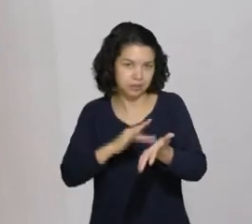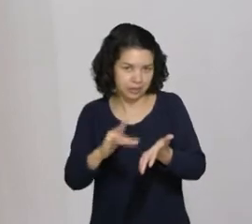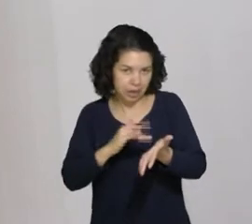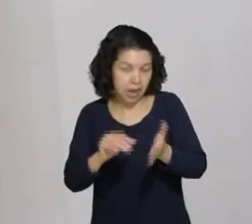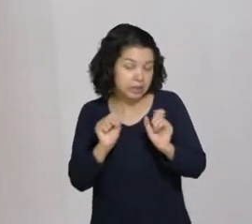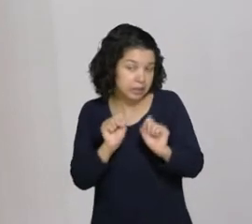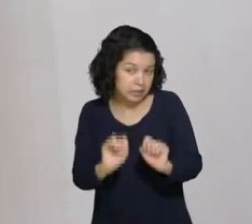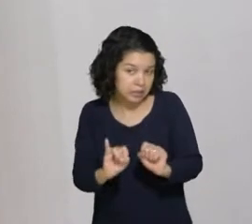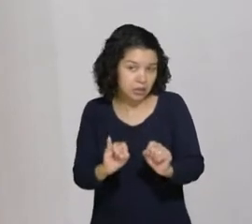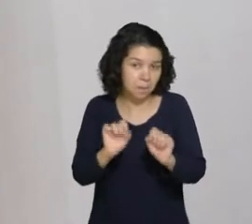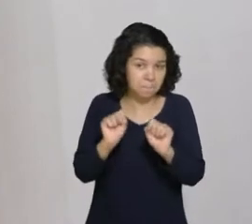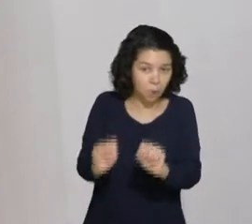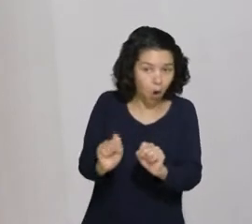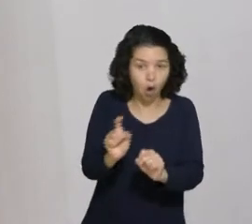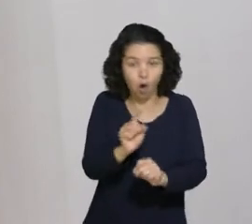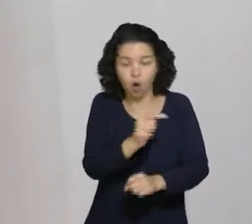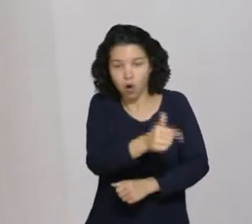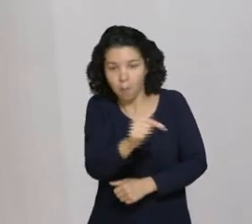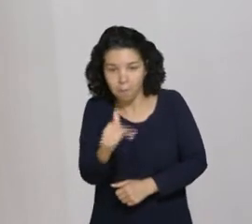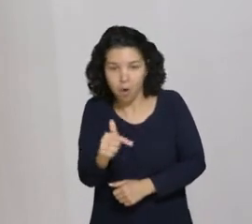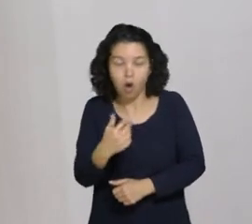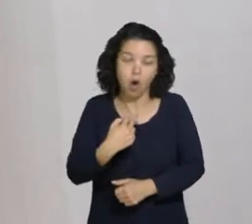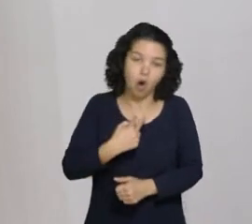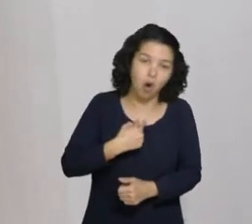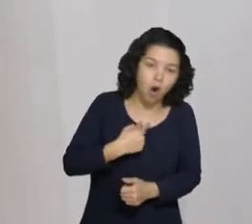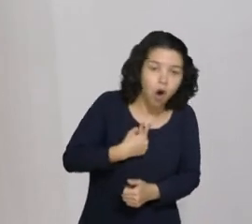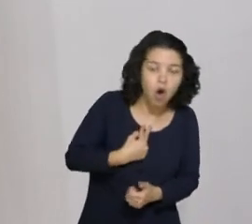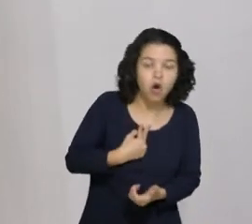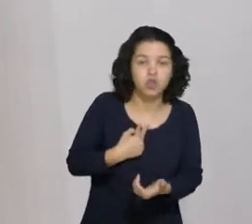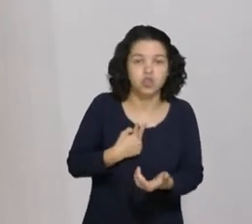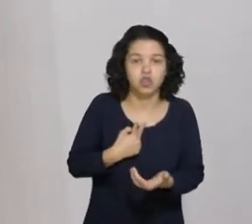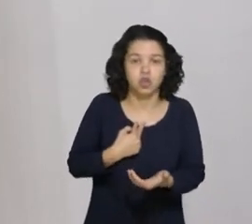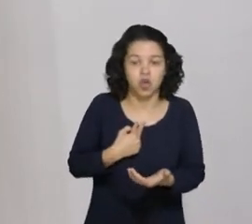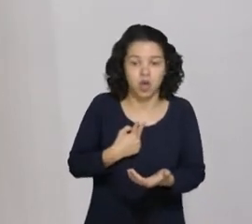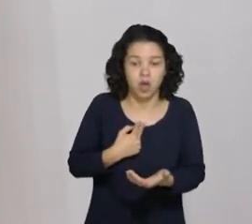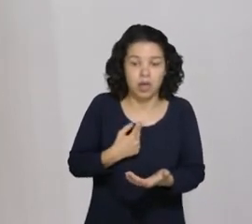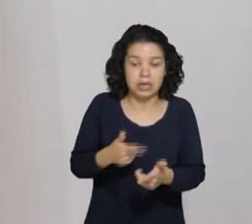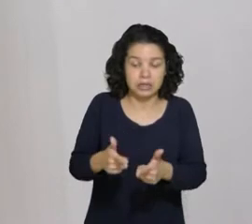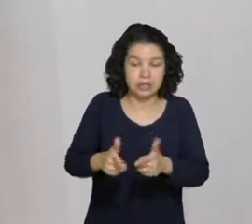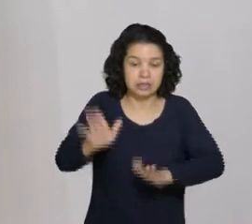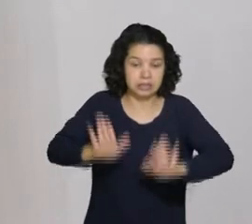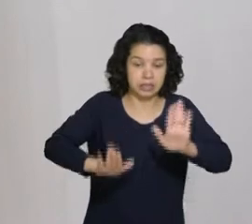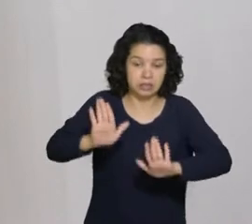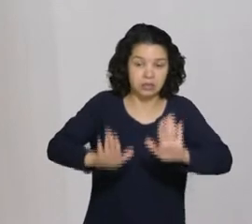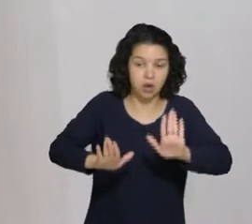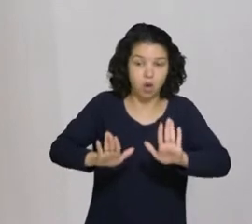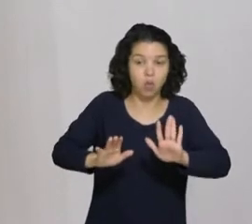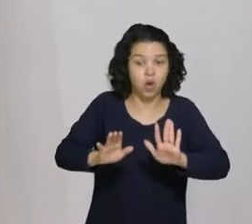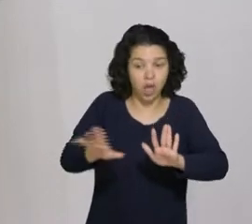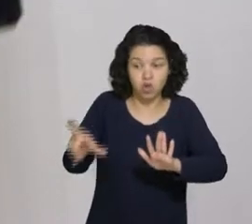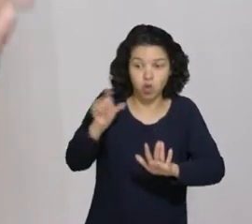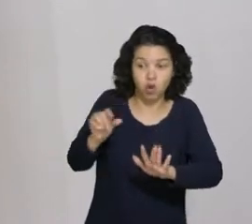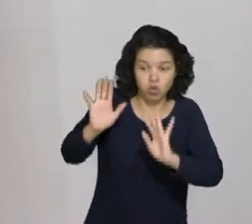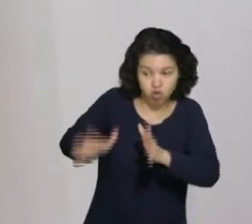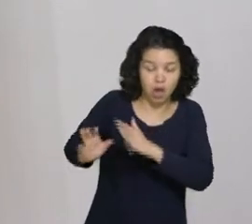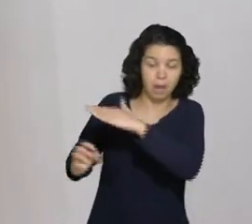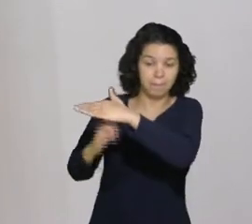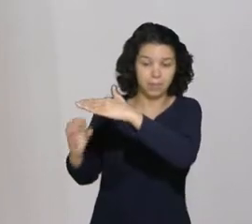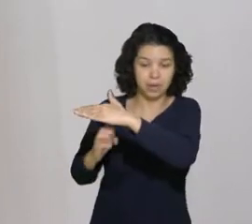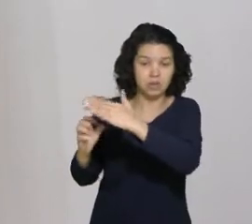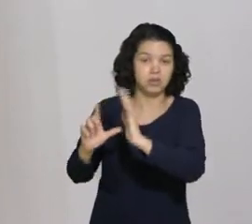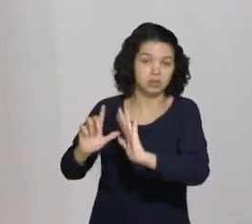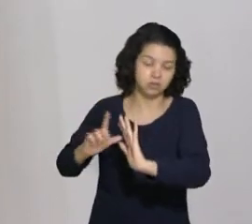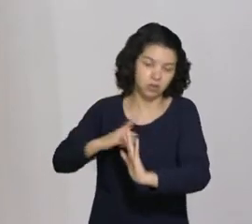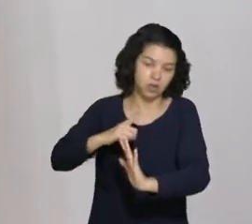não comprar comprar fazer uma licitação para o que ele já tinham um fornecedor para algumas